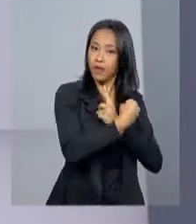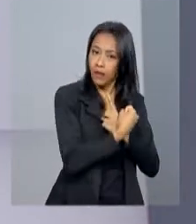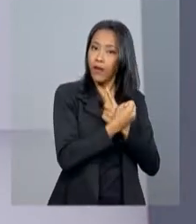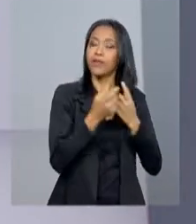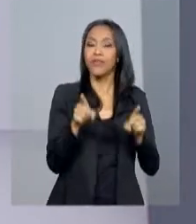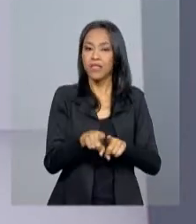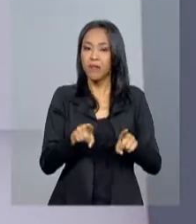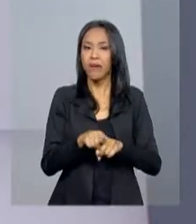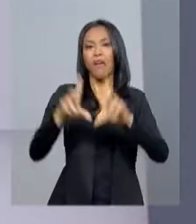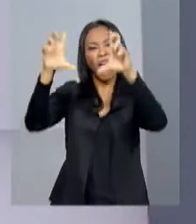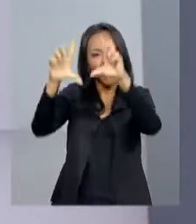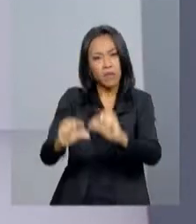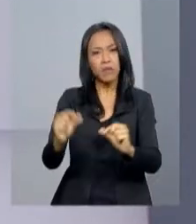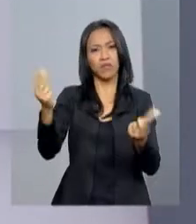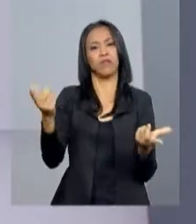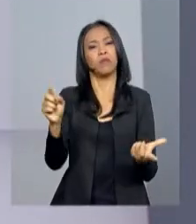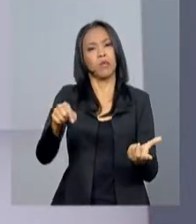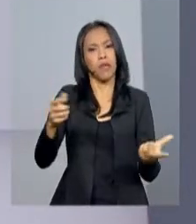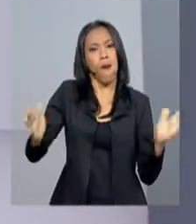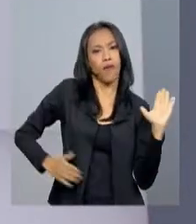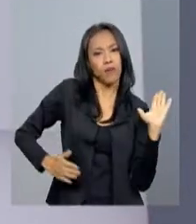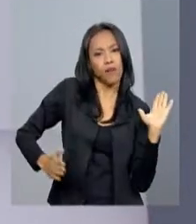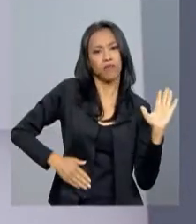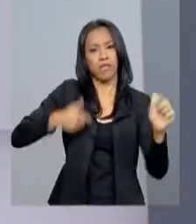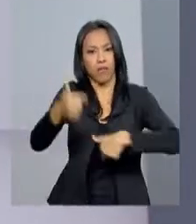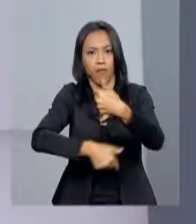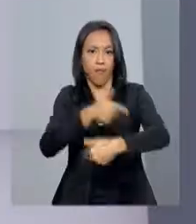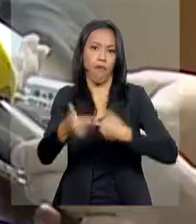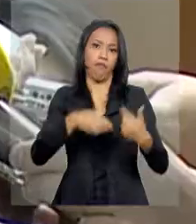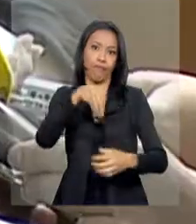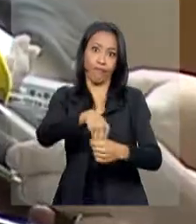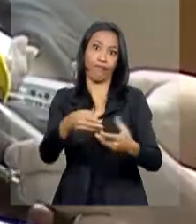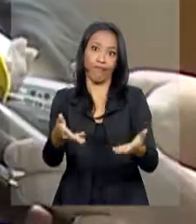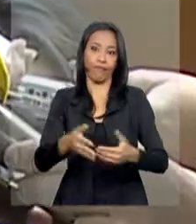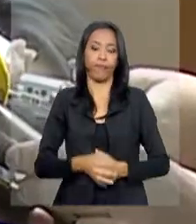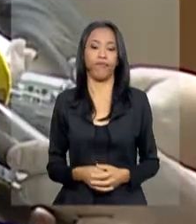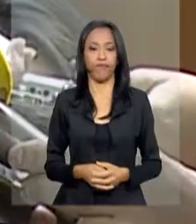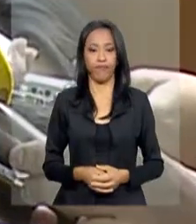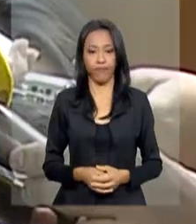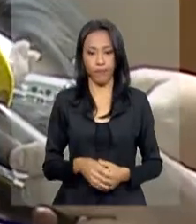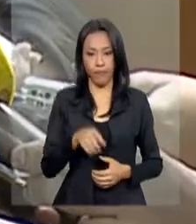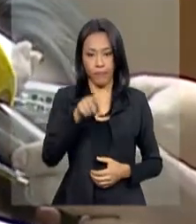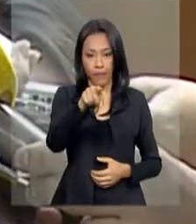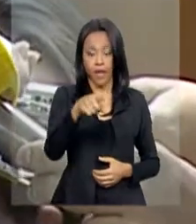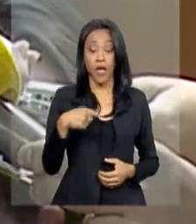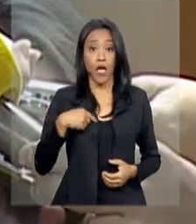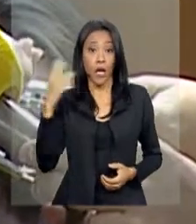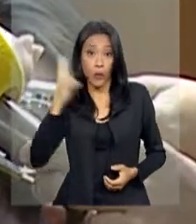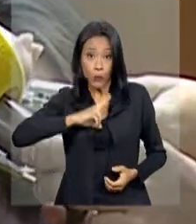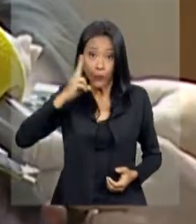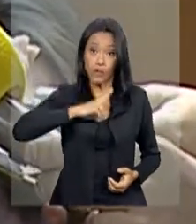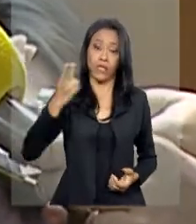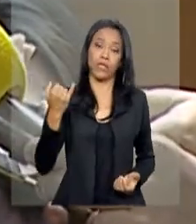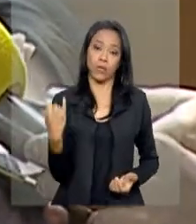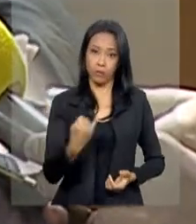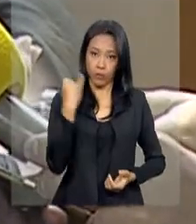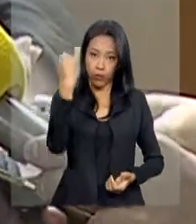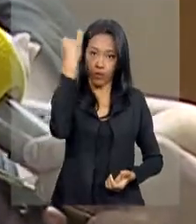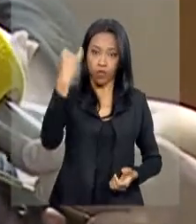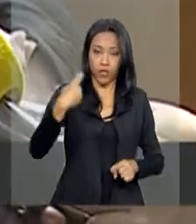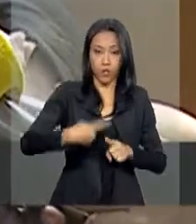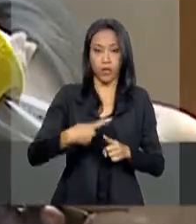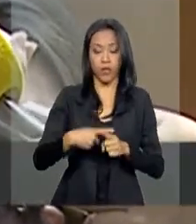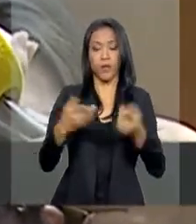grupos criminosos que atuam dentro dos presídios isso é urgente e importante porque vocês terem uma idéia hoje apenas